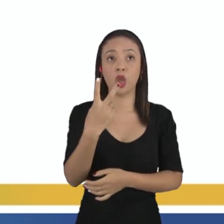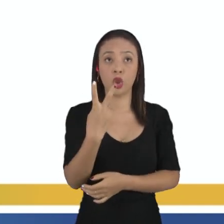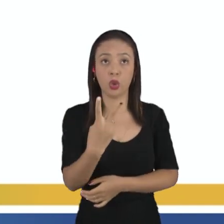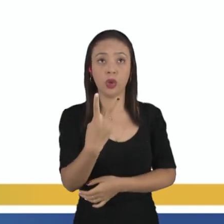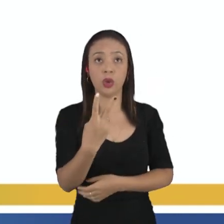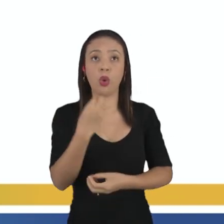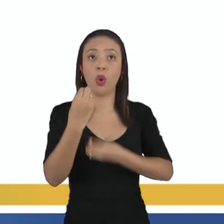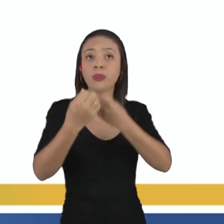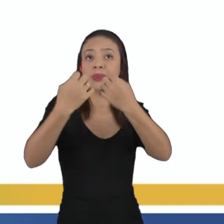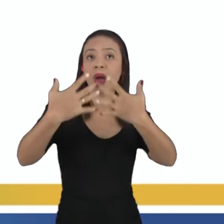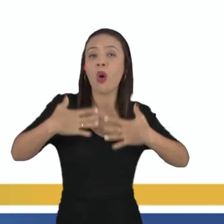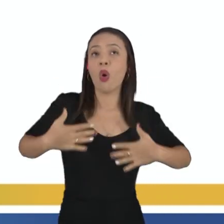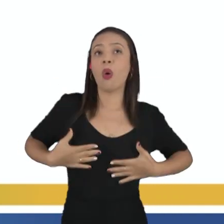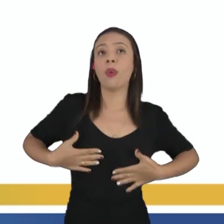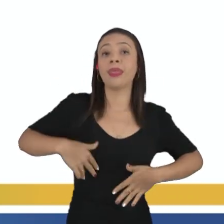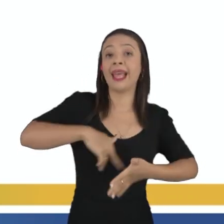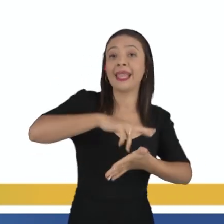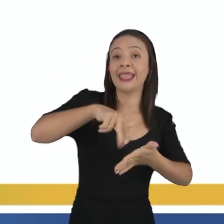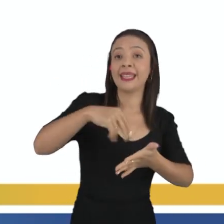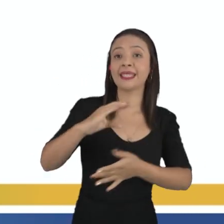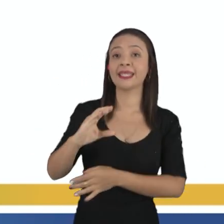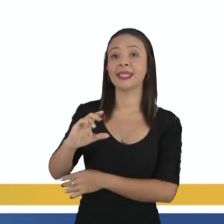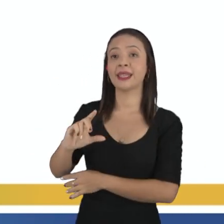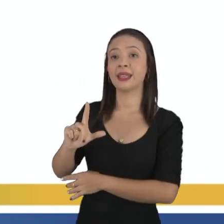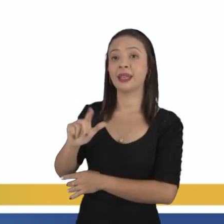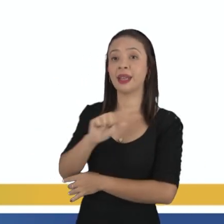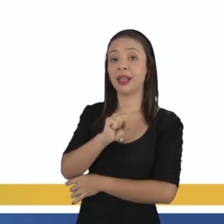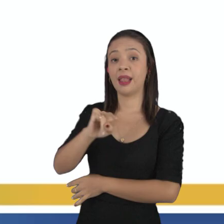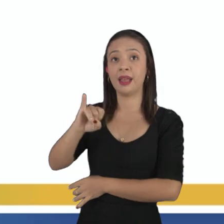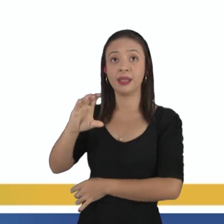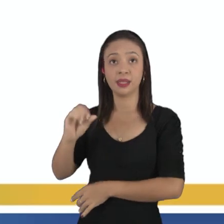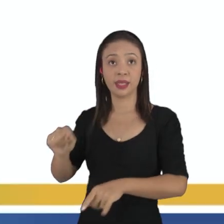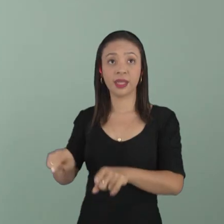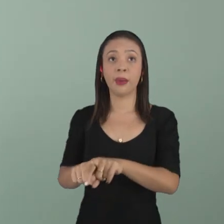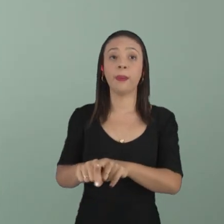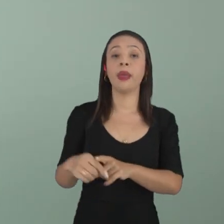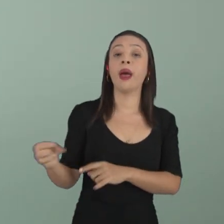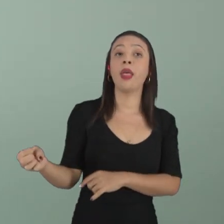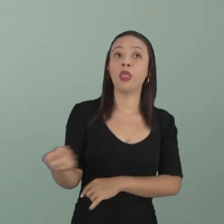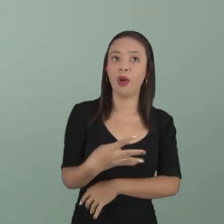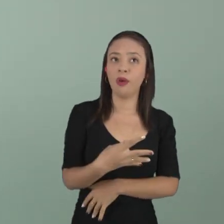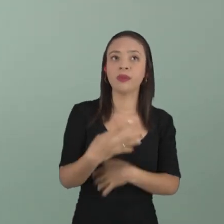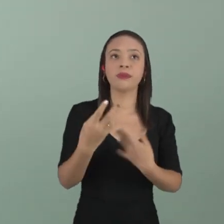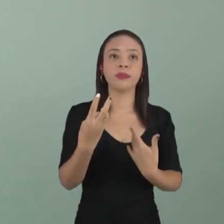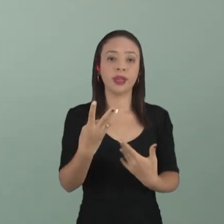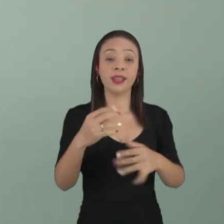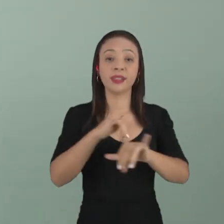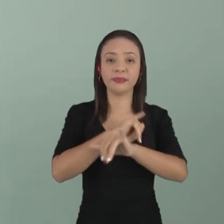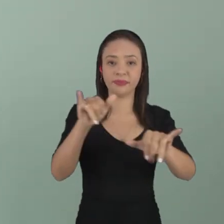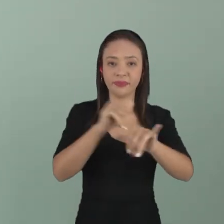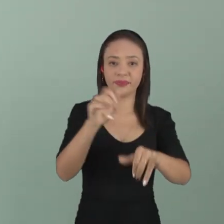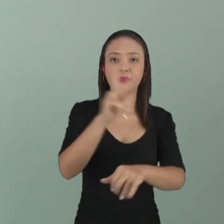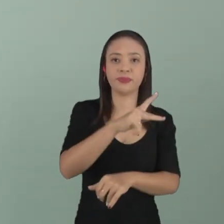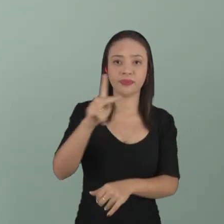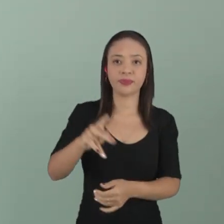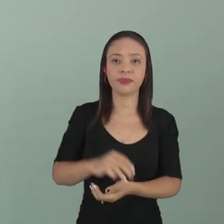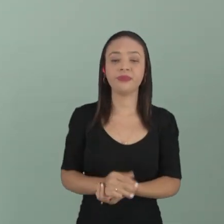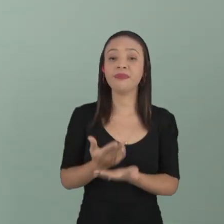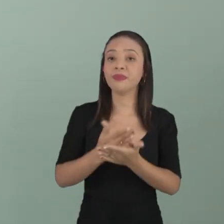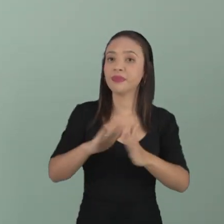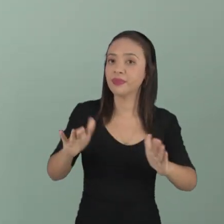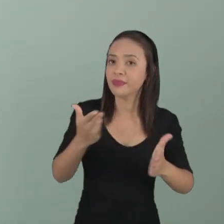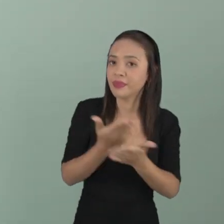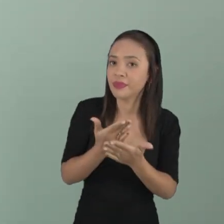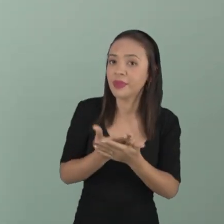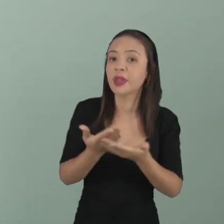moderna. Terceiro, você vai compartilhar a resposta com o seu professor de arte. Bom, gente, é isso. Nós estamos finalizando a nossa aula,